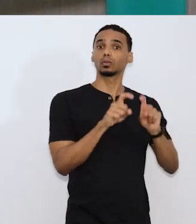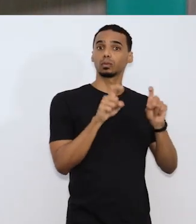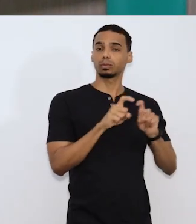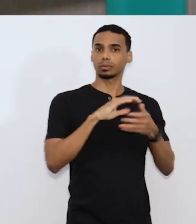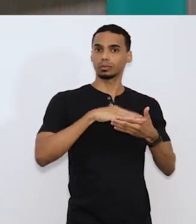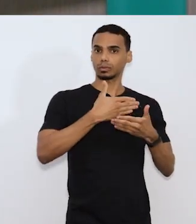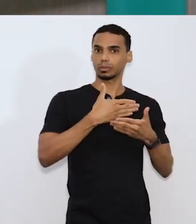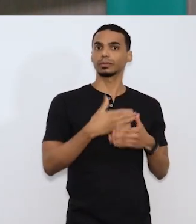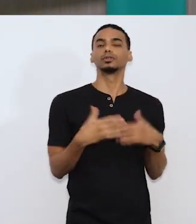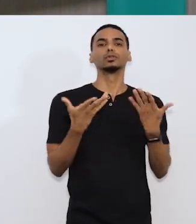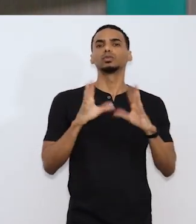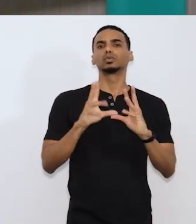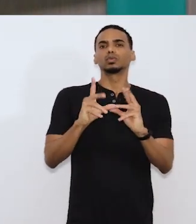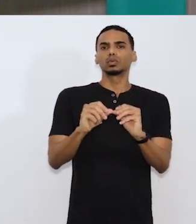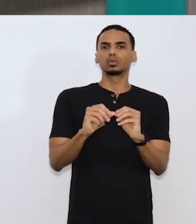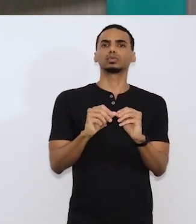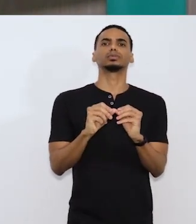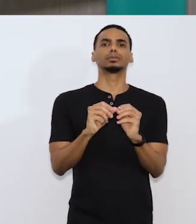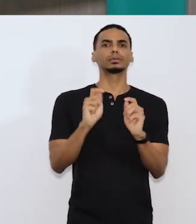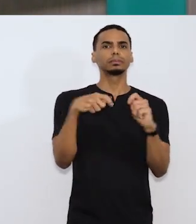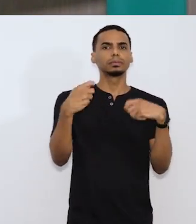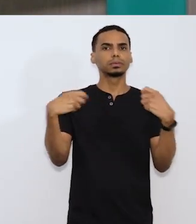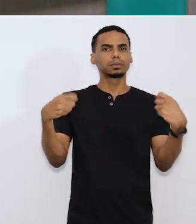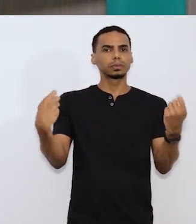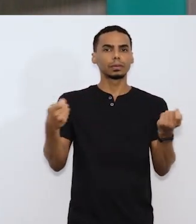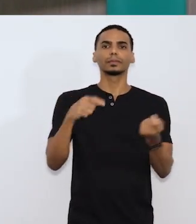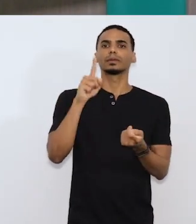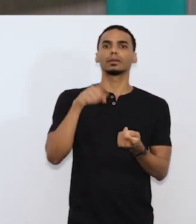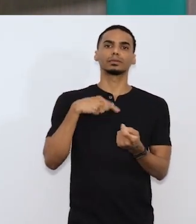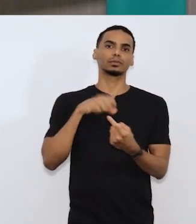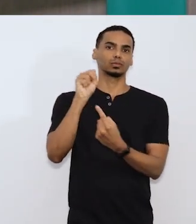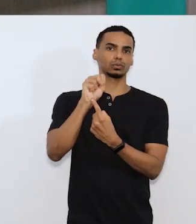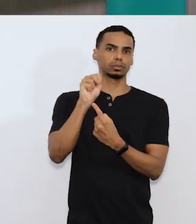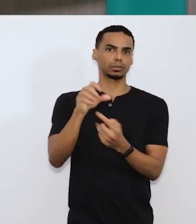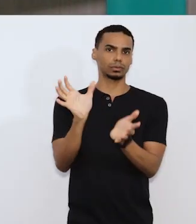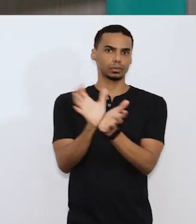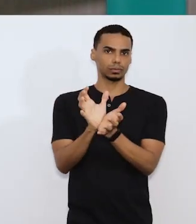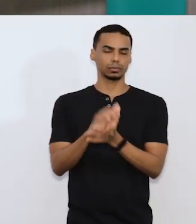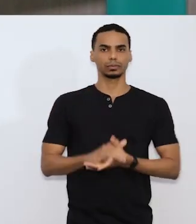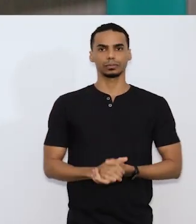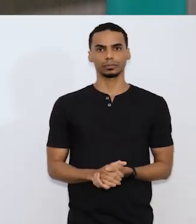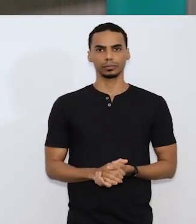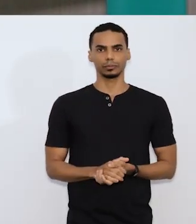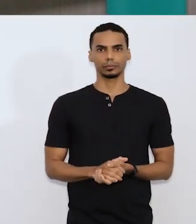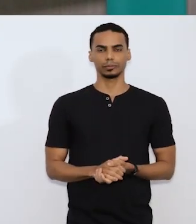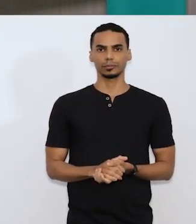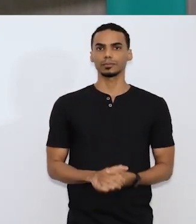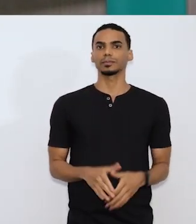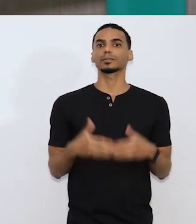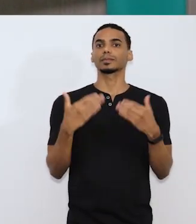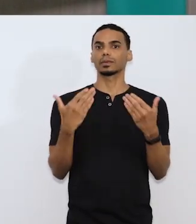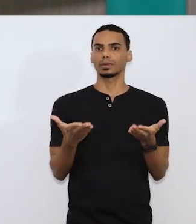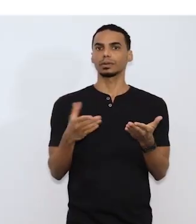Computador. Então, todas as palavras que eu utilizo para dar nome pertencem à classe dos substantivos. E aí